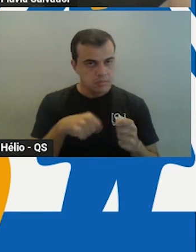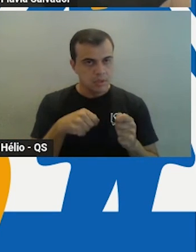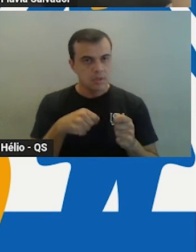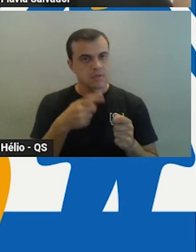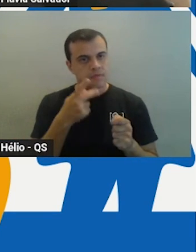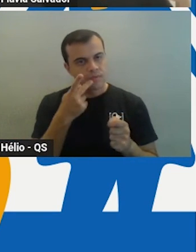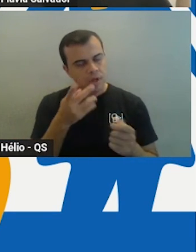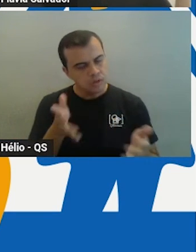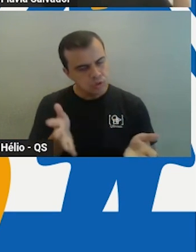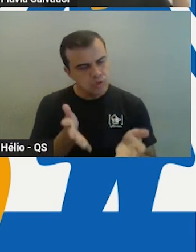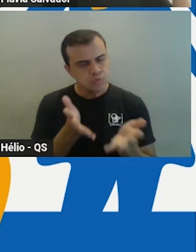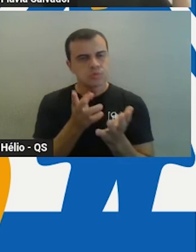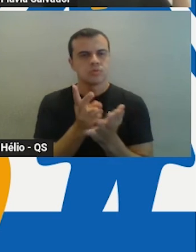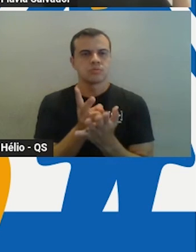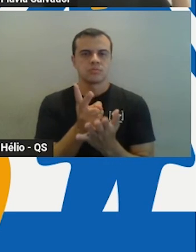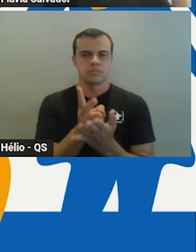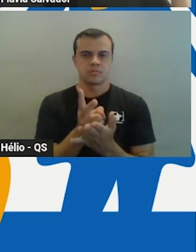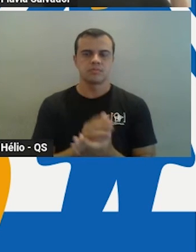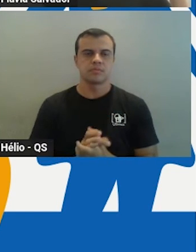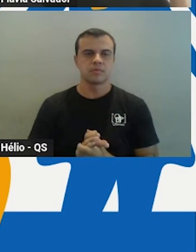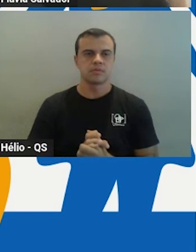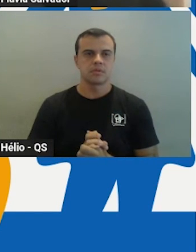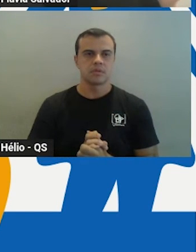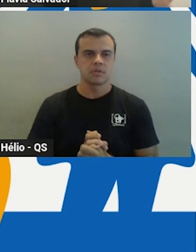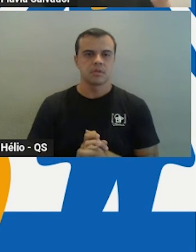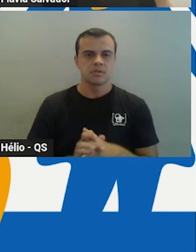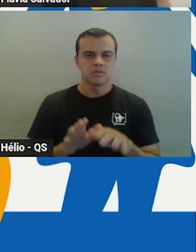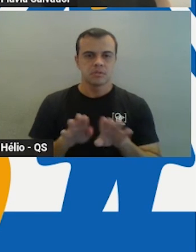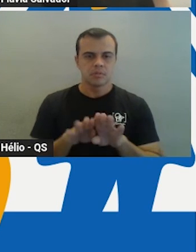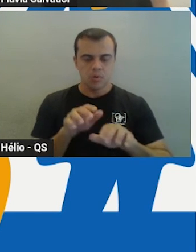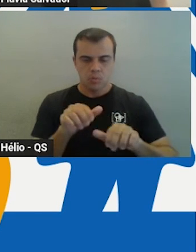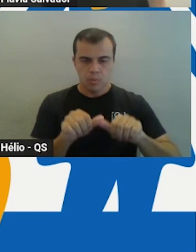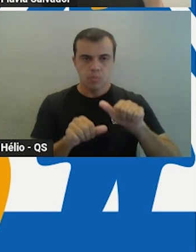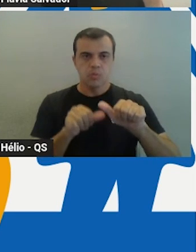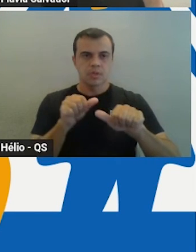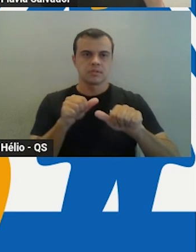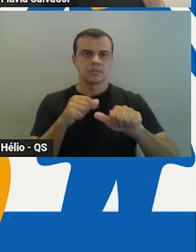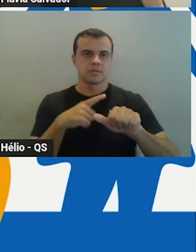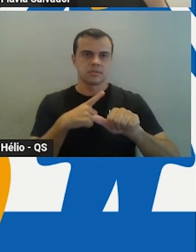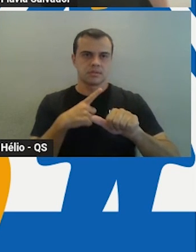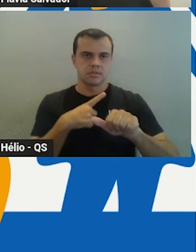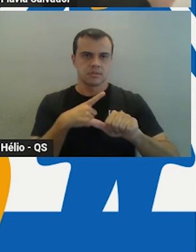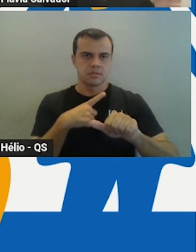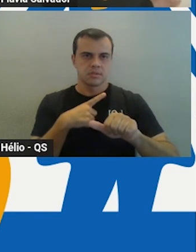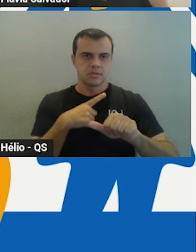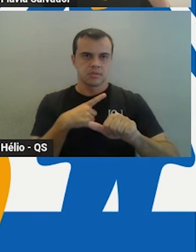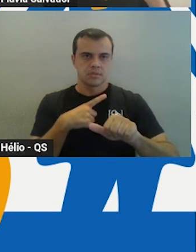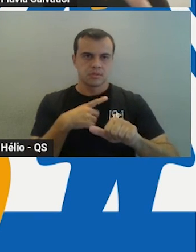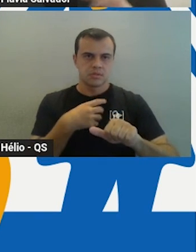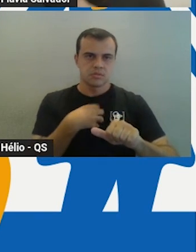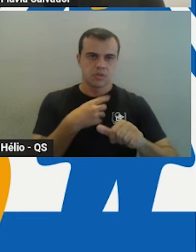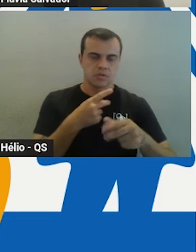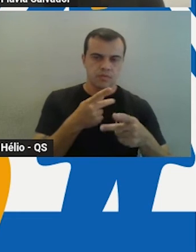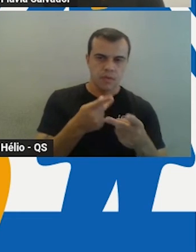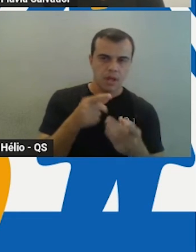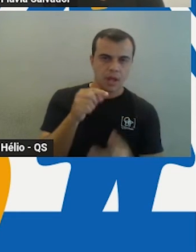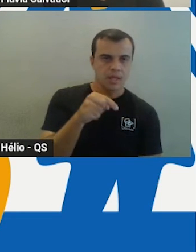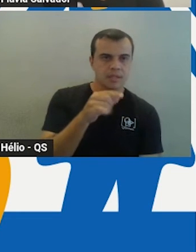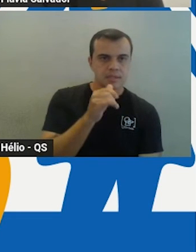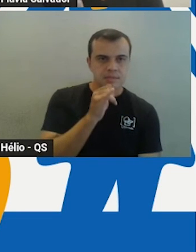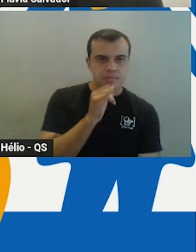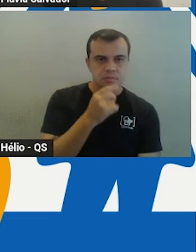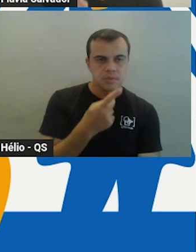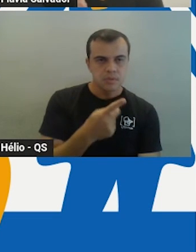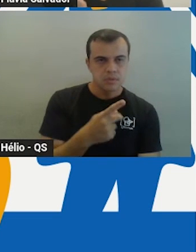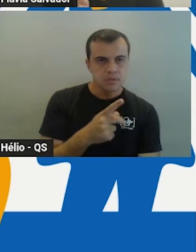também estimulando até uma mudança no tipo de comércio. Esse tipo